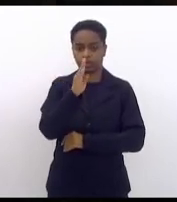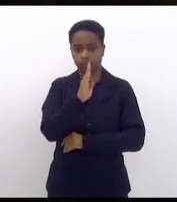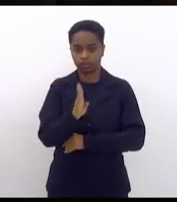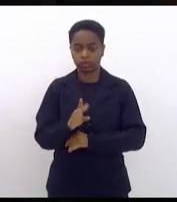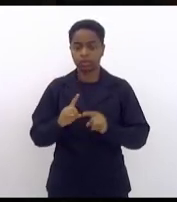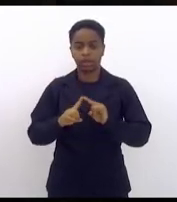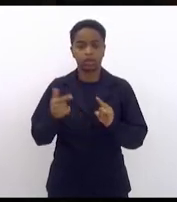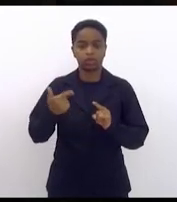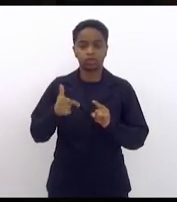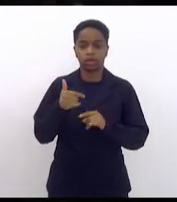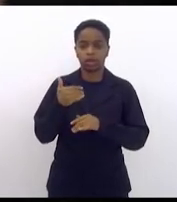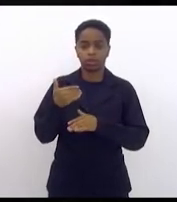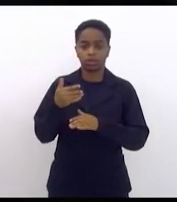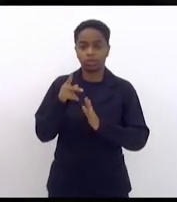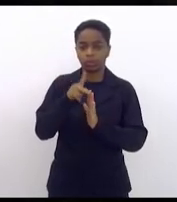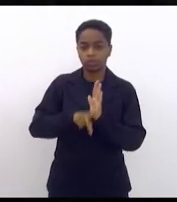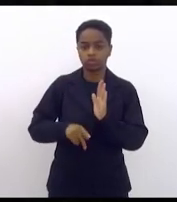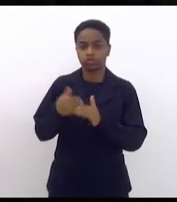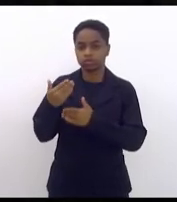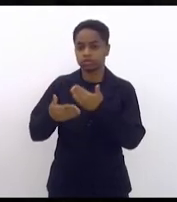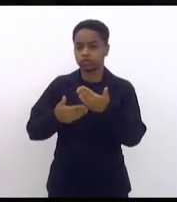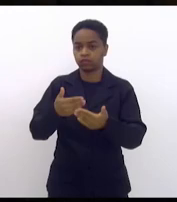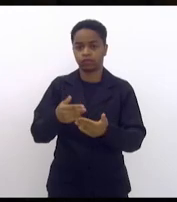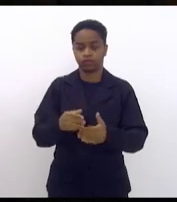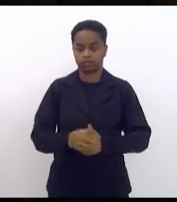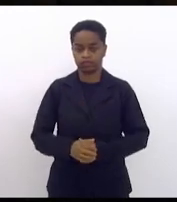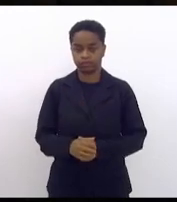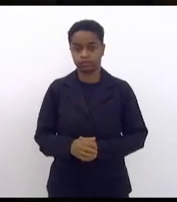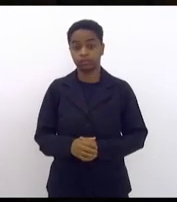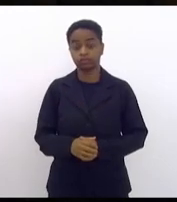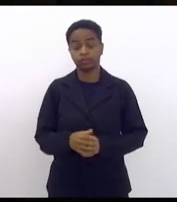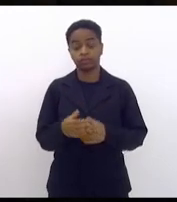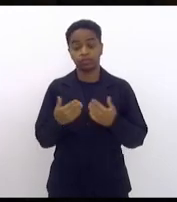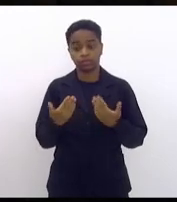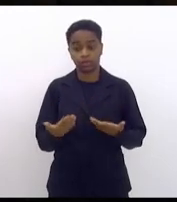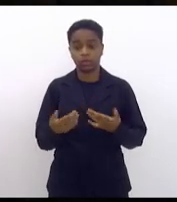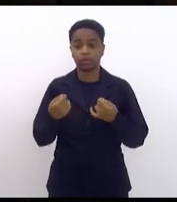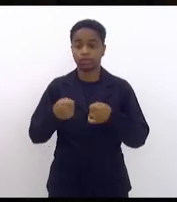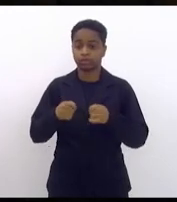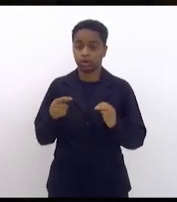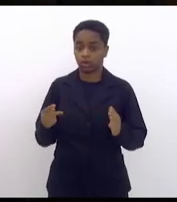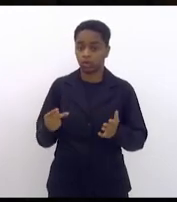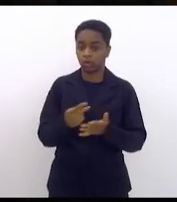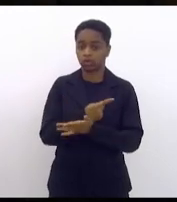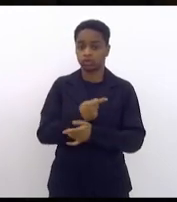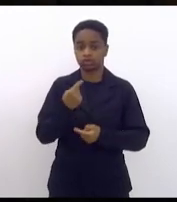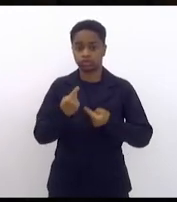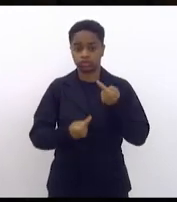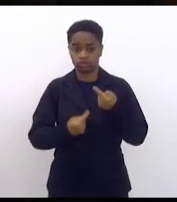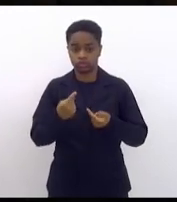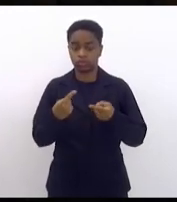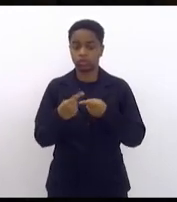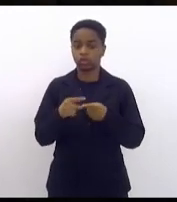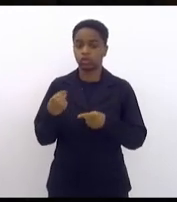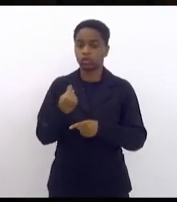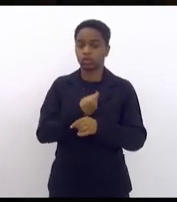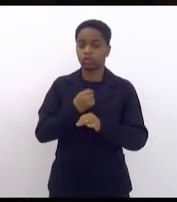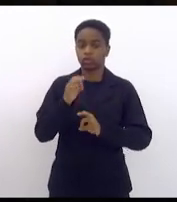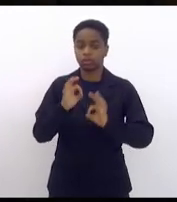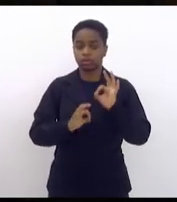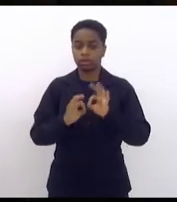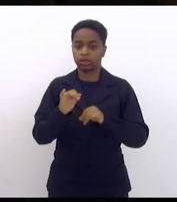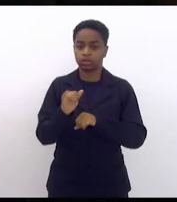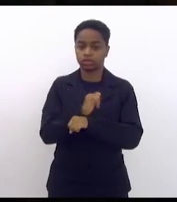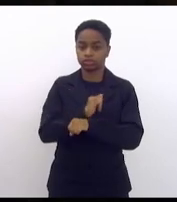projeto de desenvolvimento próprio. Então, ter essa discussão do nosso plano estratégico de